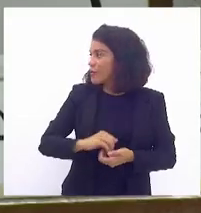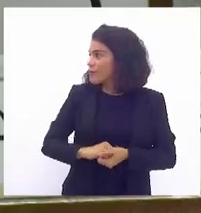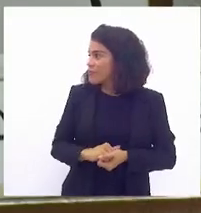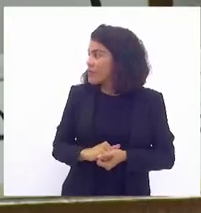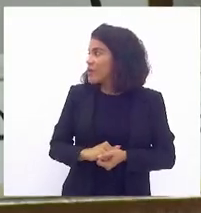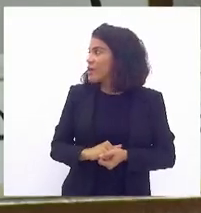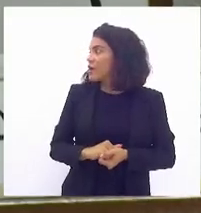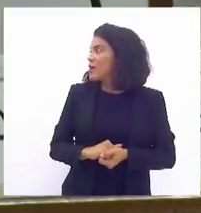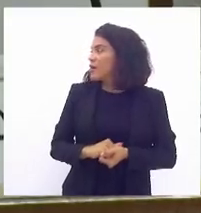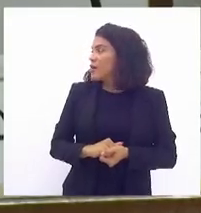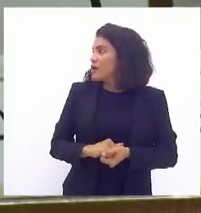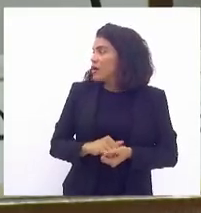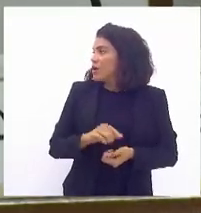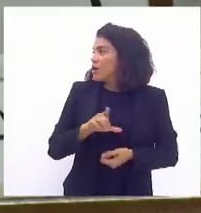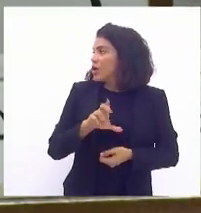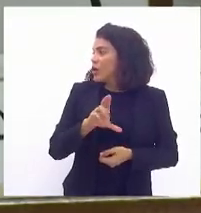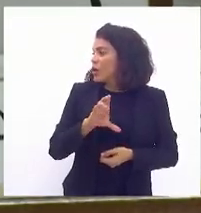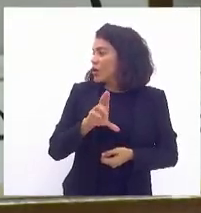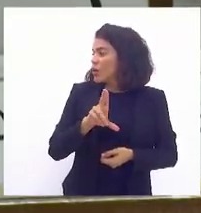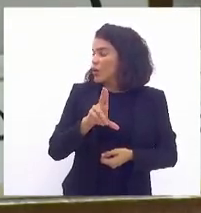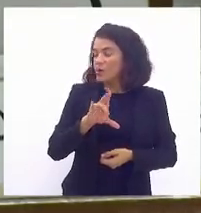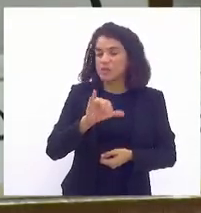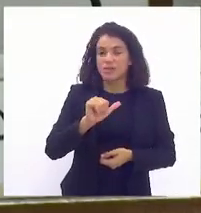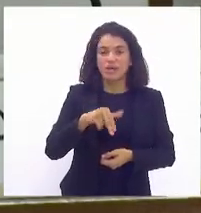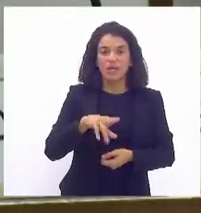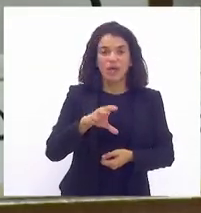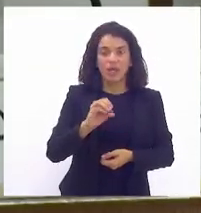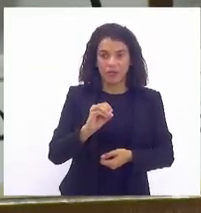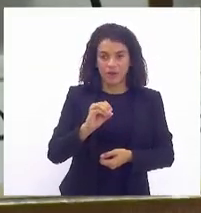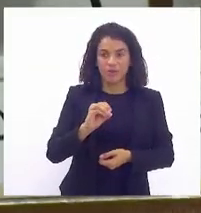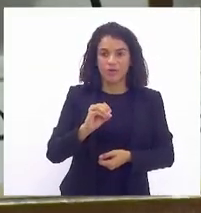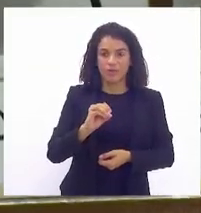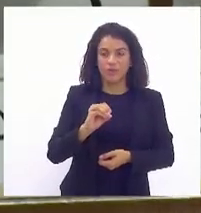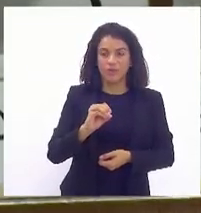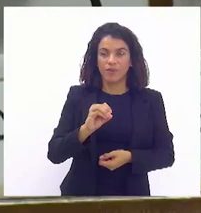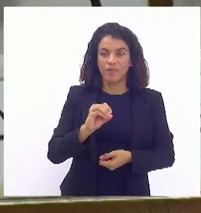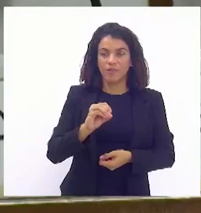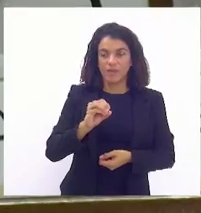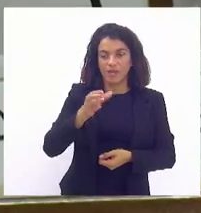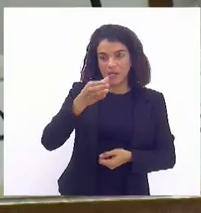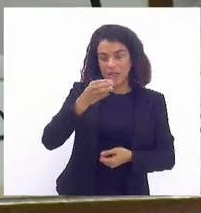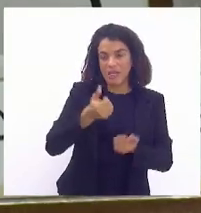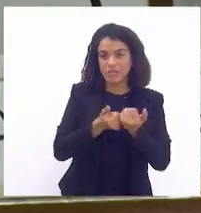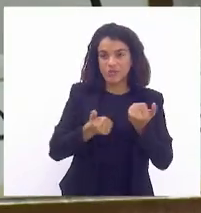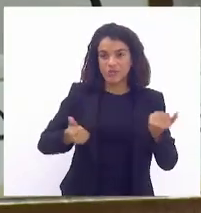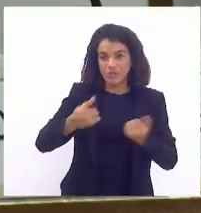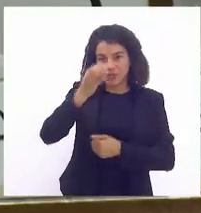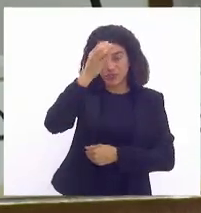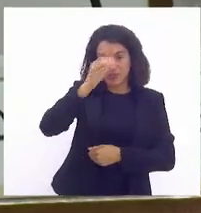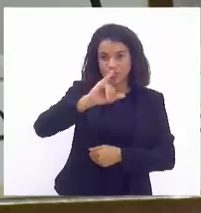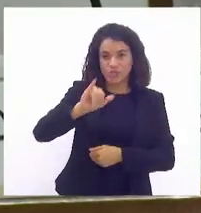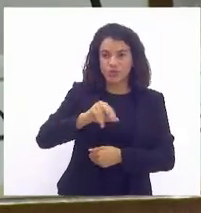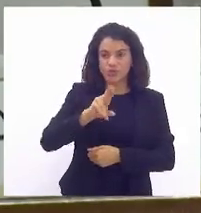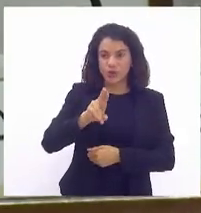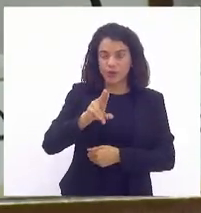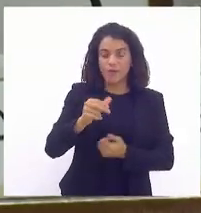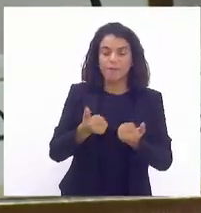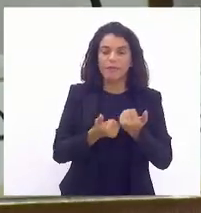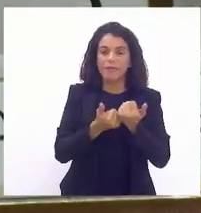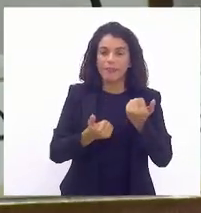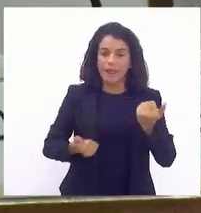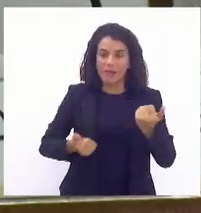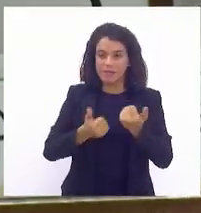Luciano Belletti, assessora do deputado estadual Tiaju. Natália Drummond Lopes, assessora